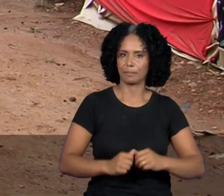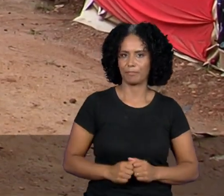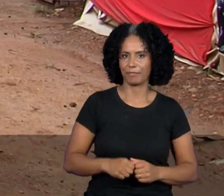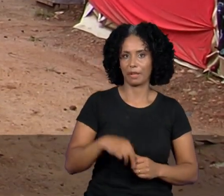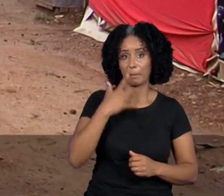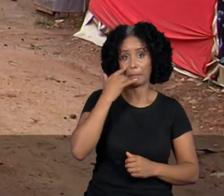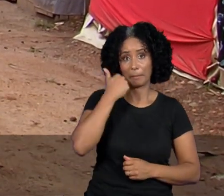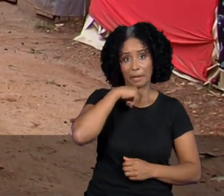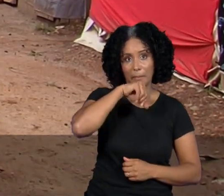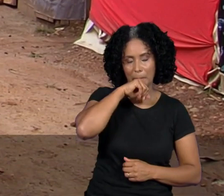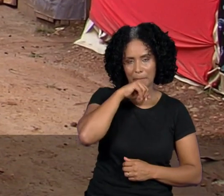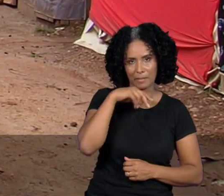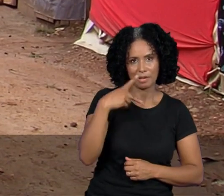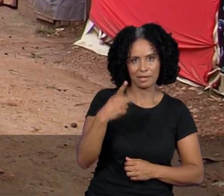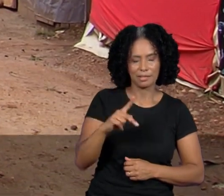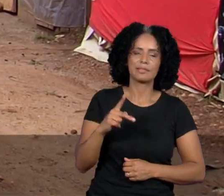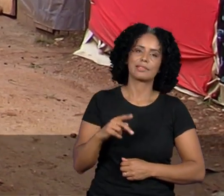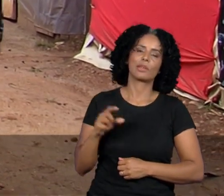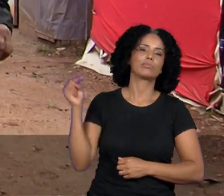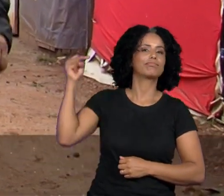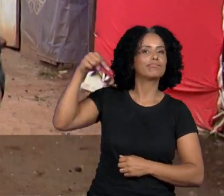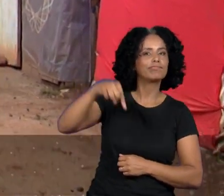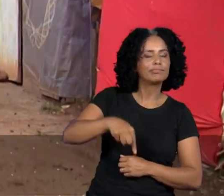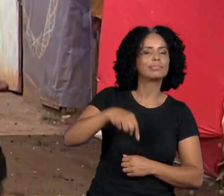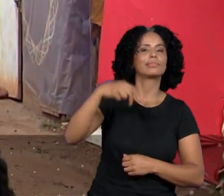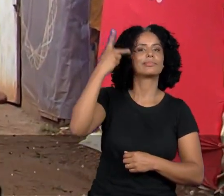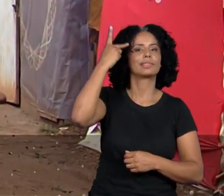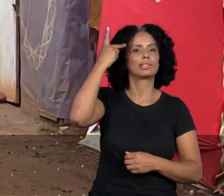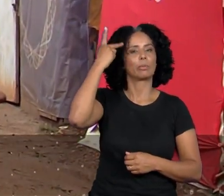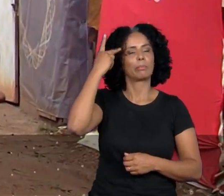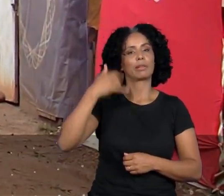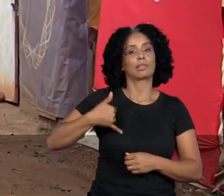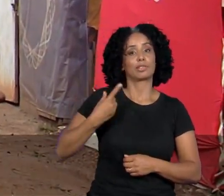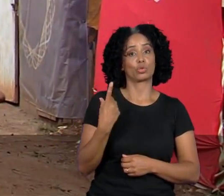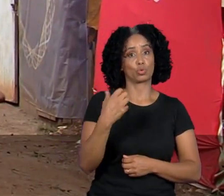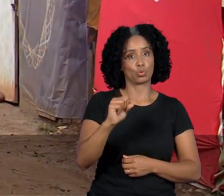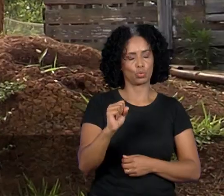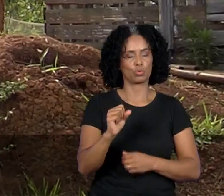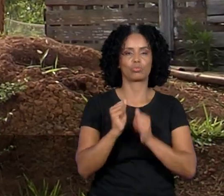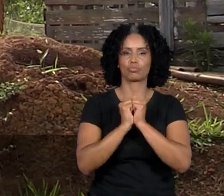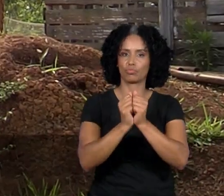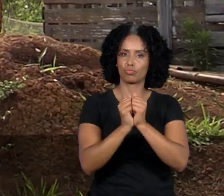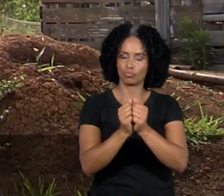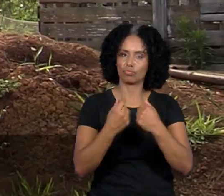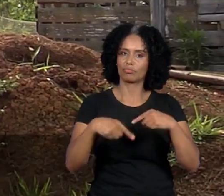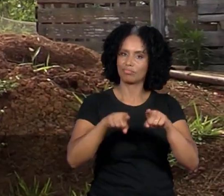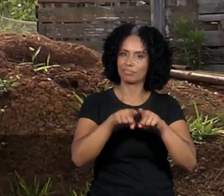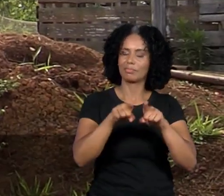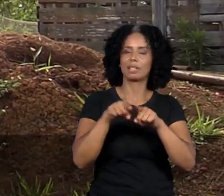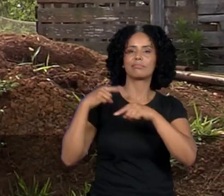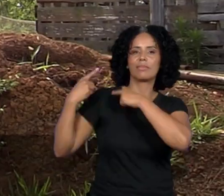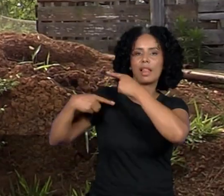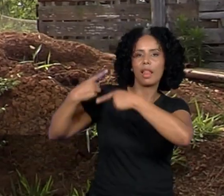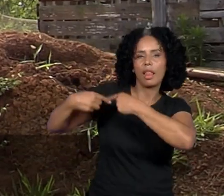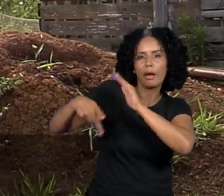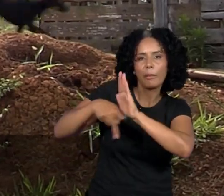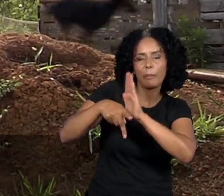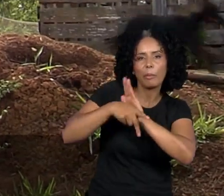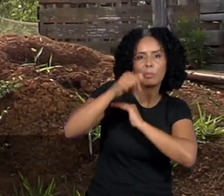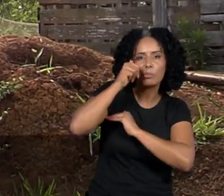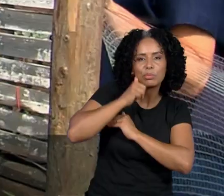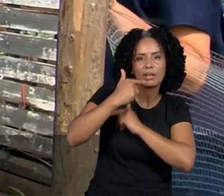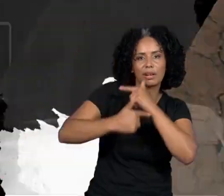Raimunda, essa pernambucana veio para São Paulo aos 18 anos, seguindo a herança das mulheres da família, ser